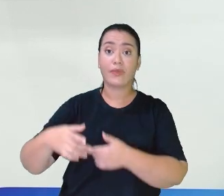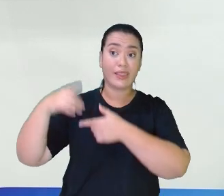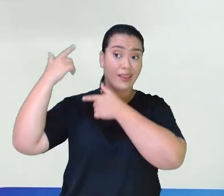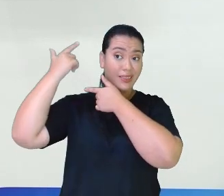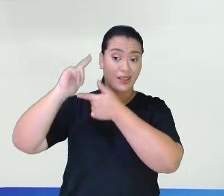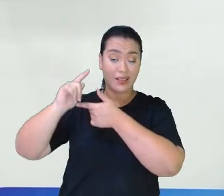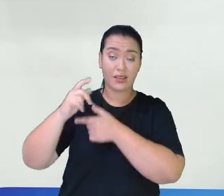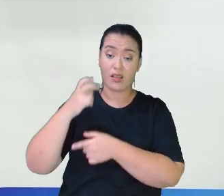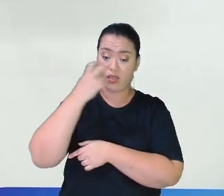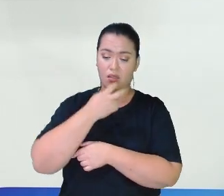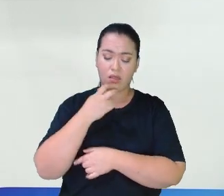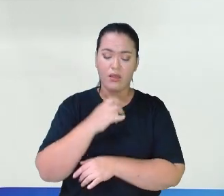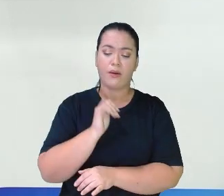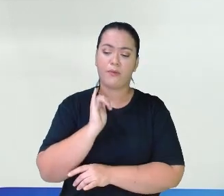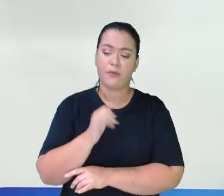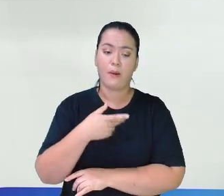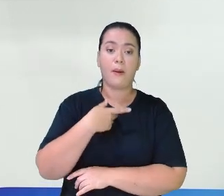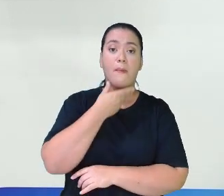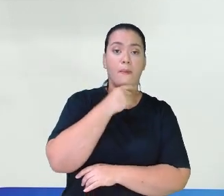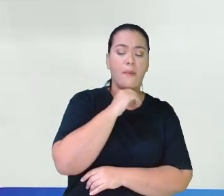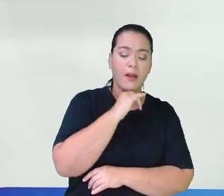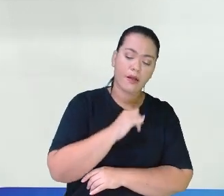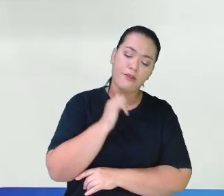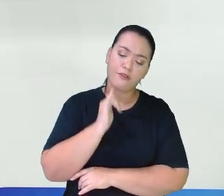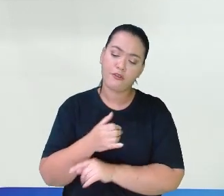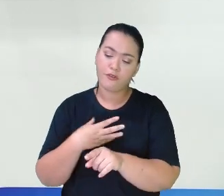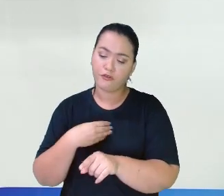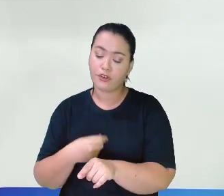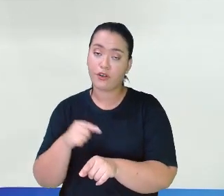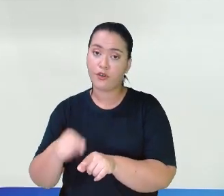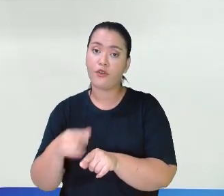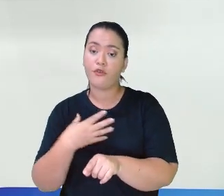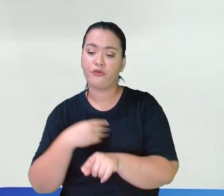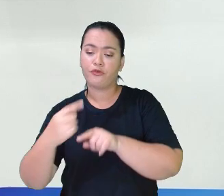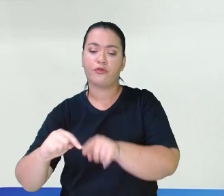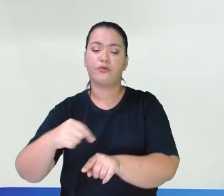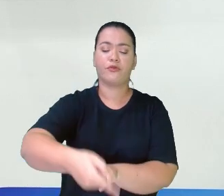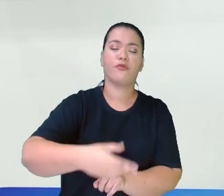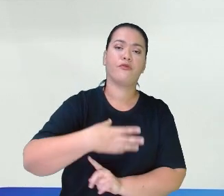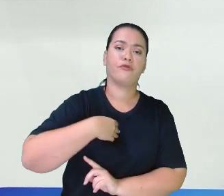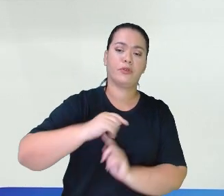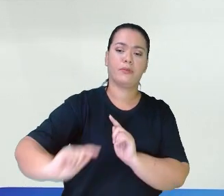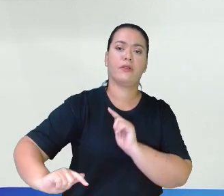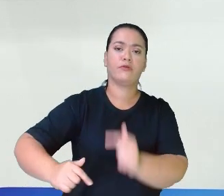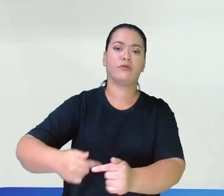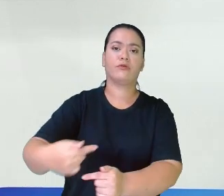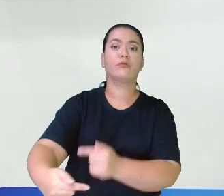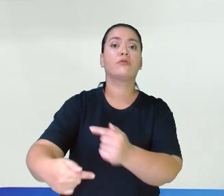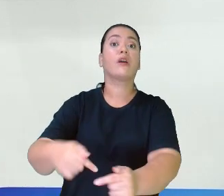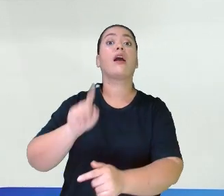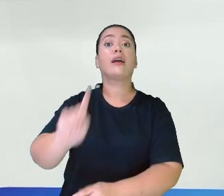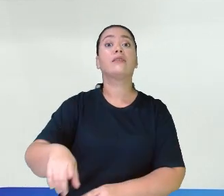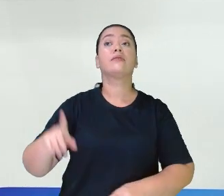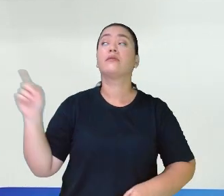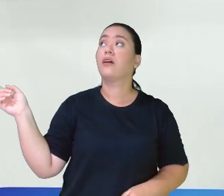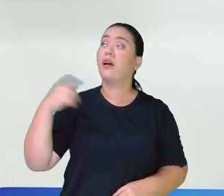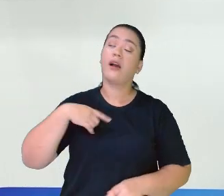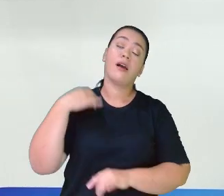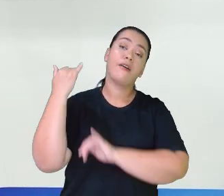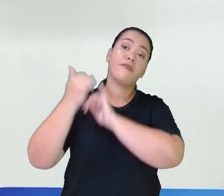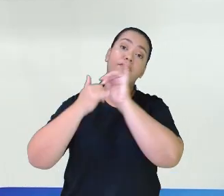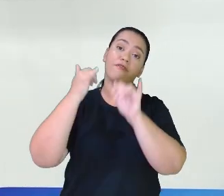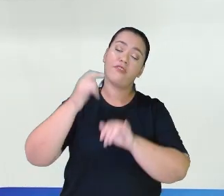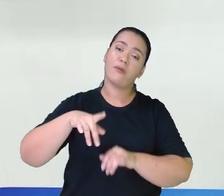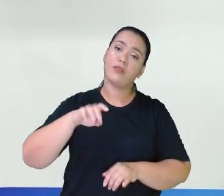oral. O pai contava para o filho, aí aquele ali tinha seu filho, passava também. Então, as fábulas de Esopo começaram a ser